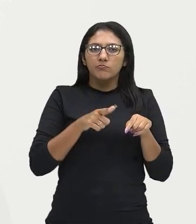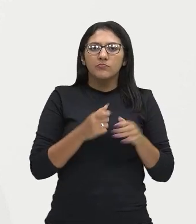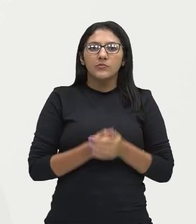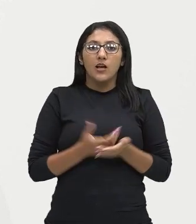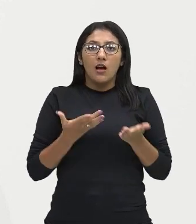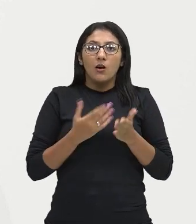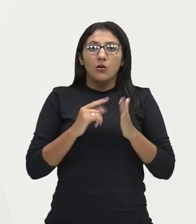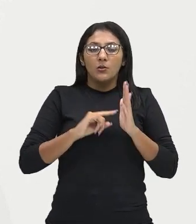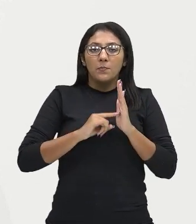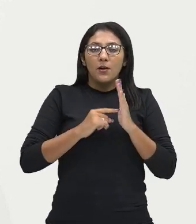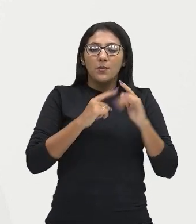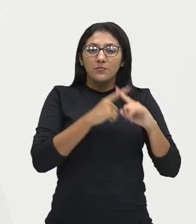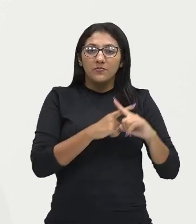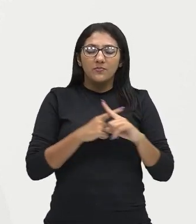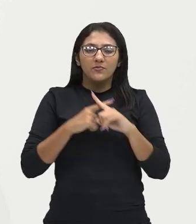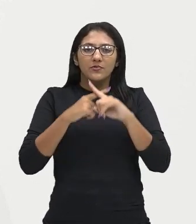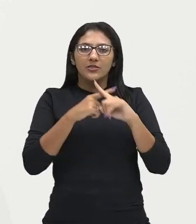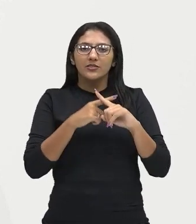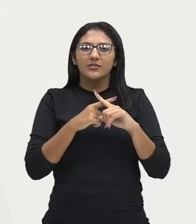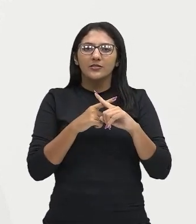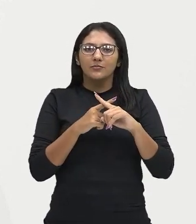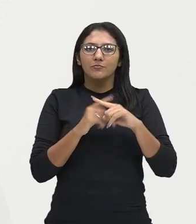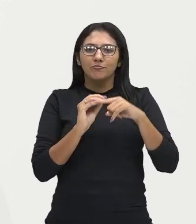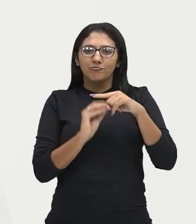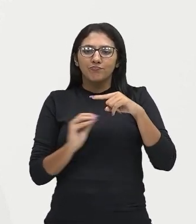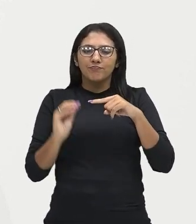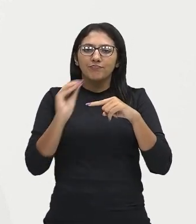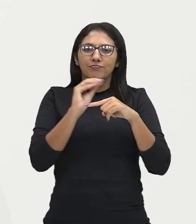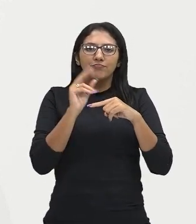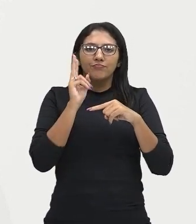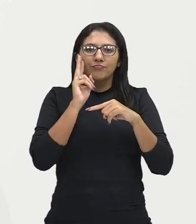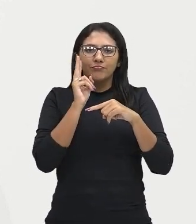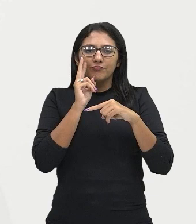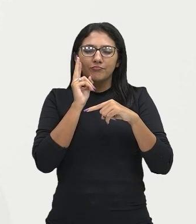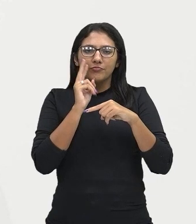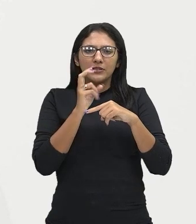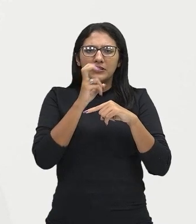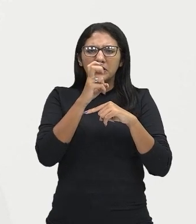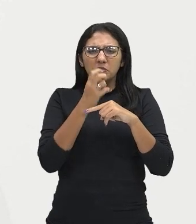multiplicar pelo inverso da segunda. A segunda é menos 5 sobre 3.